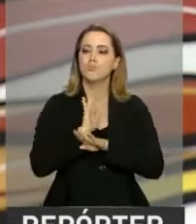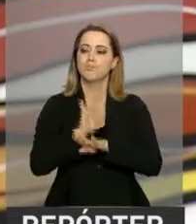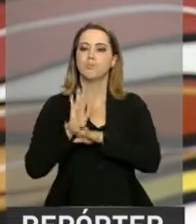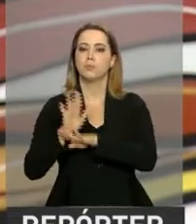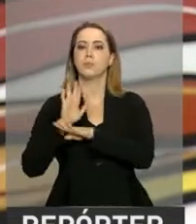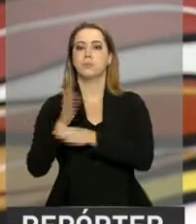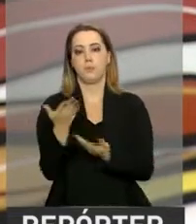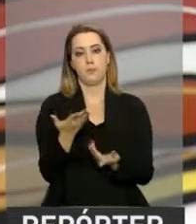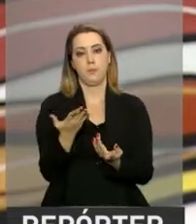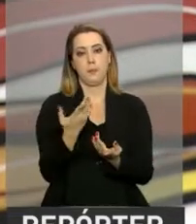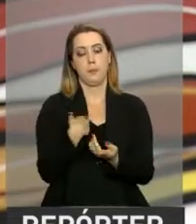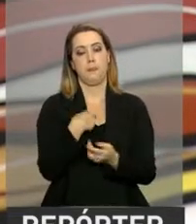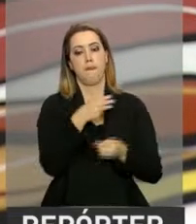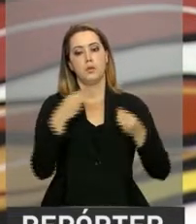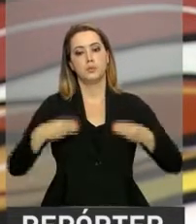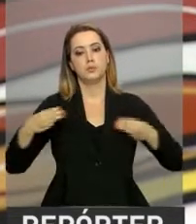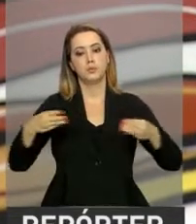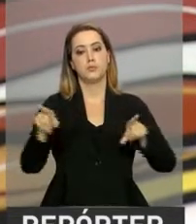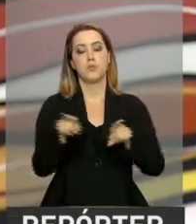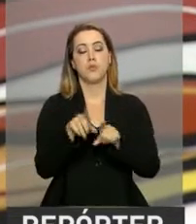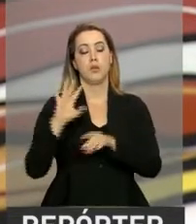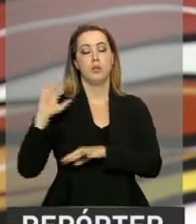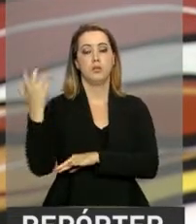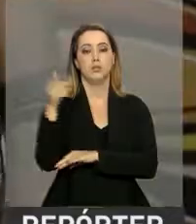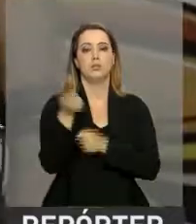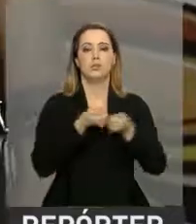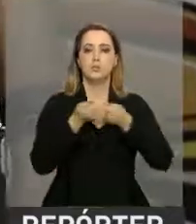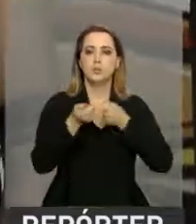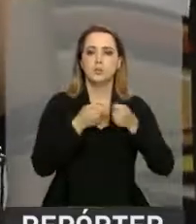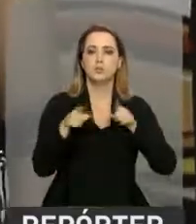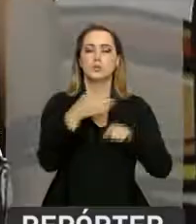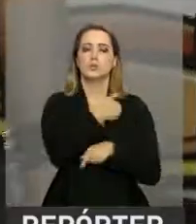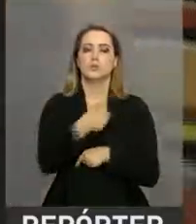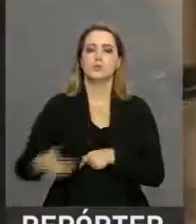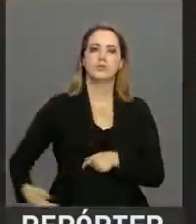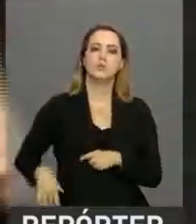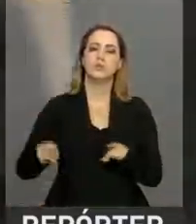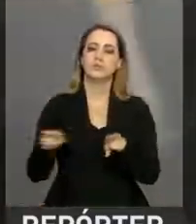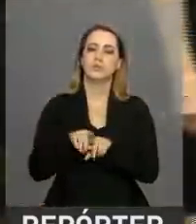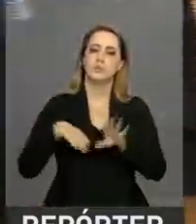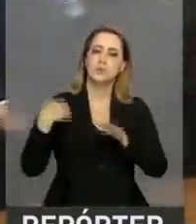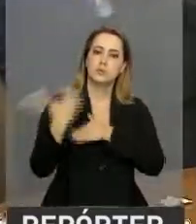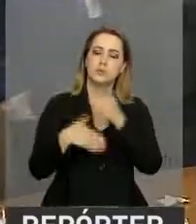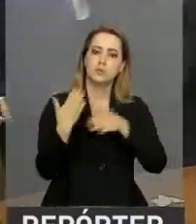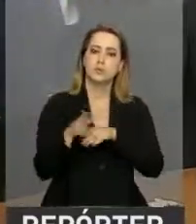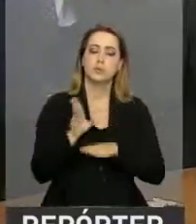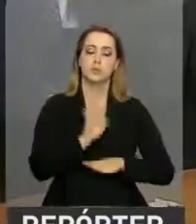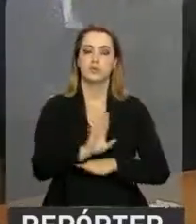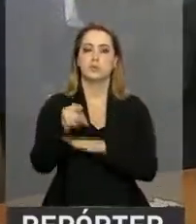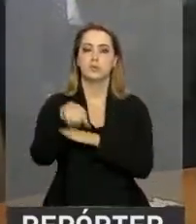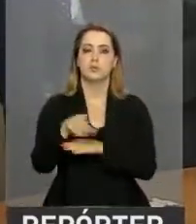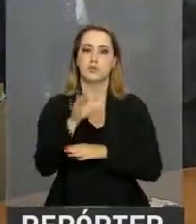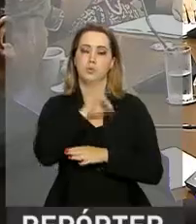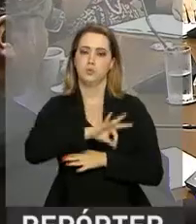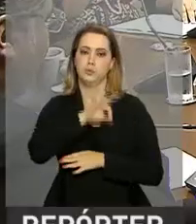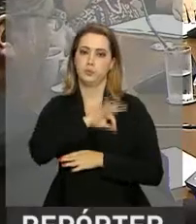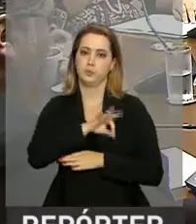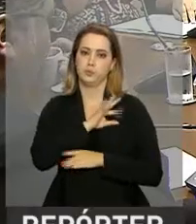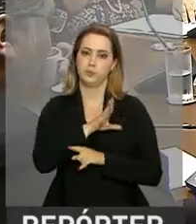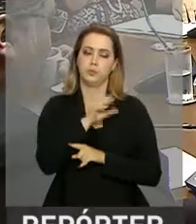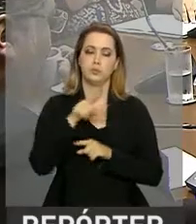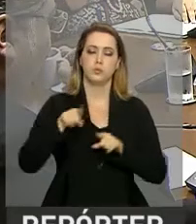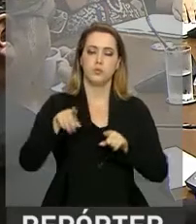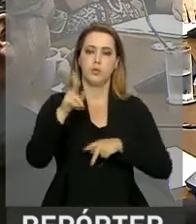ambiente explica que além das ações de monitoramento e controle o governo vem trabalhando em medidas para garantir renda sustentável a